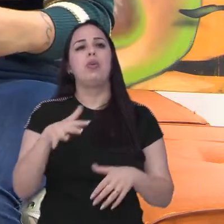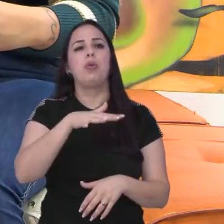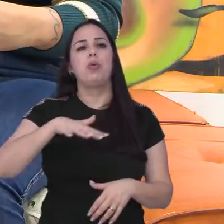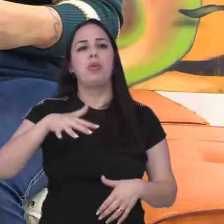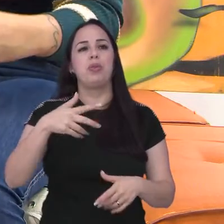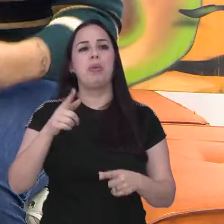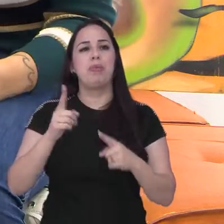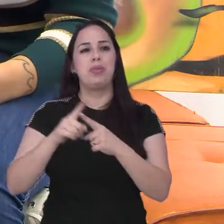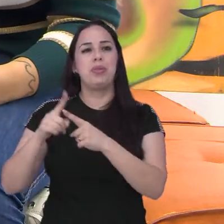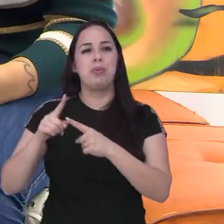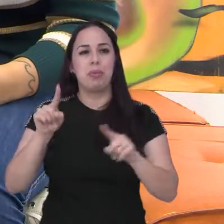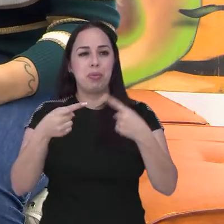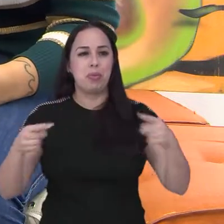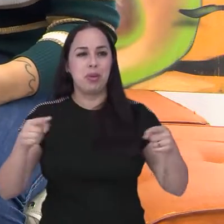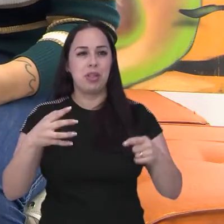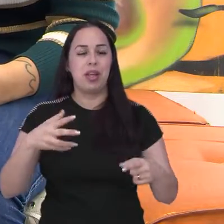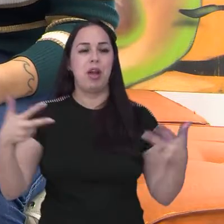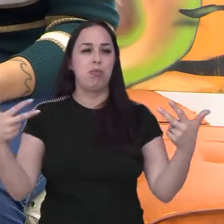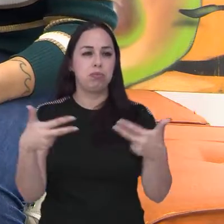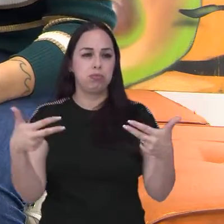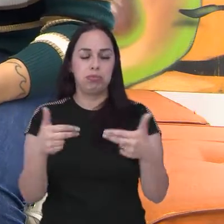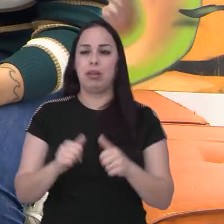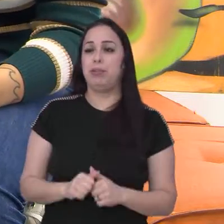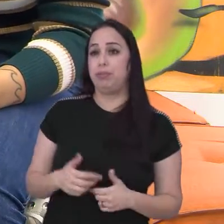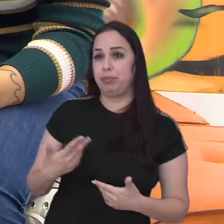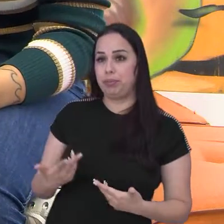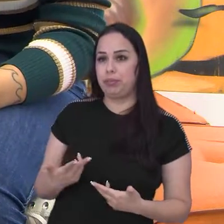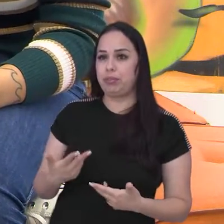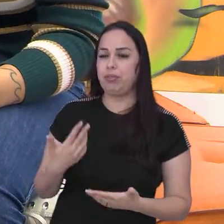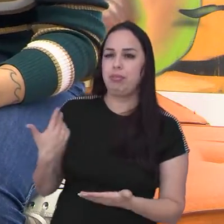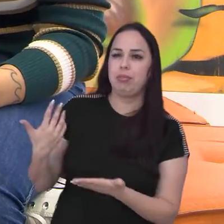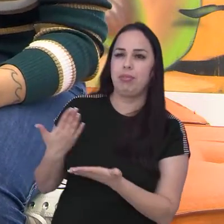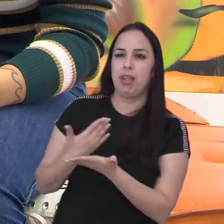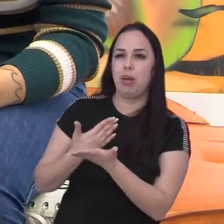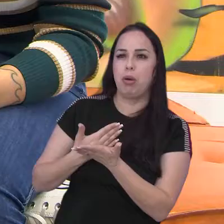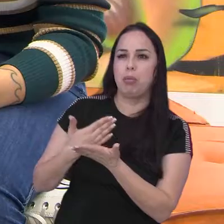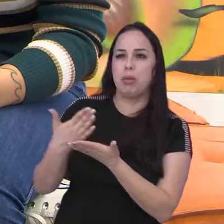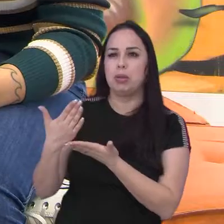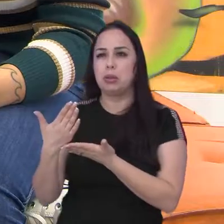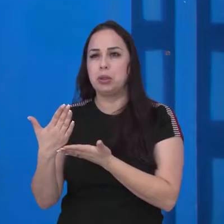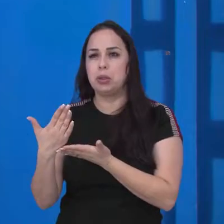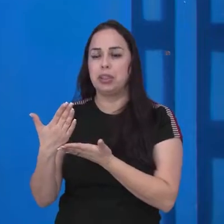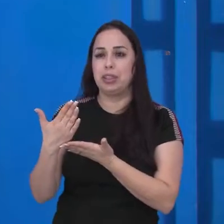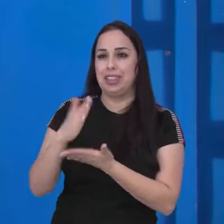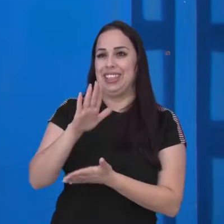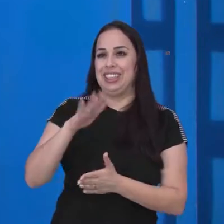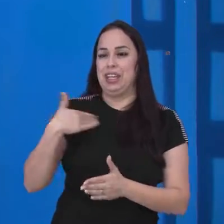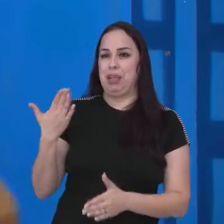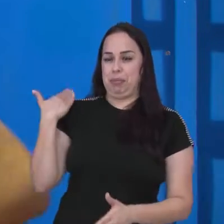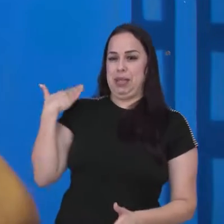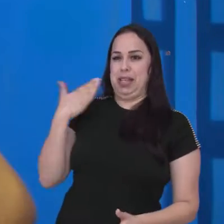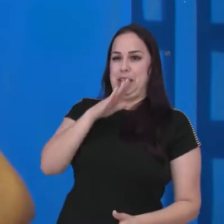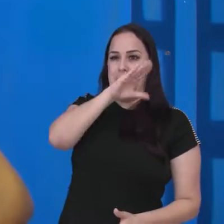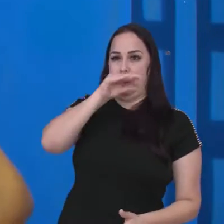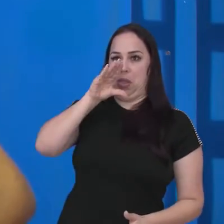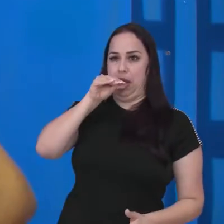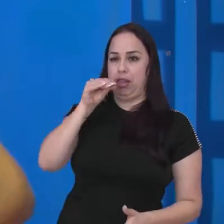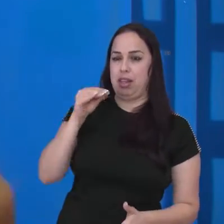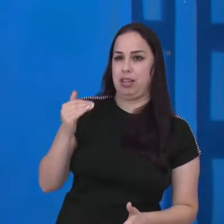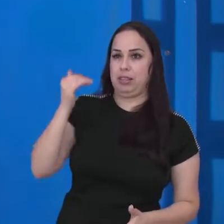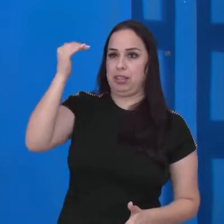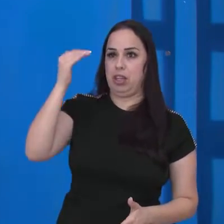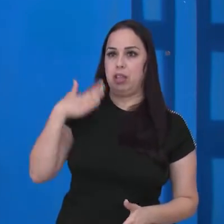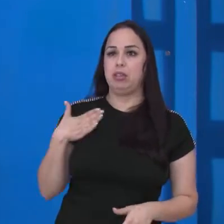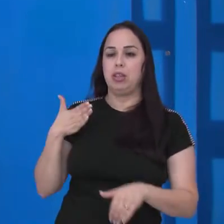hip hop, assim? E aí o hip hop, ele é essa consequência também, né? Quando a gente começa lá entre adolescência e adulto,